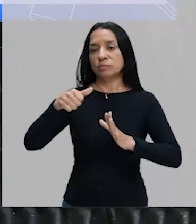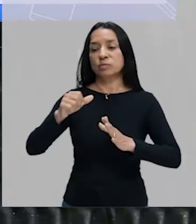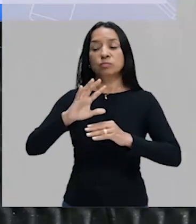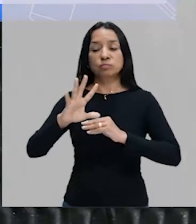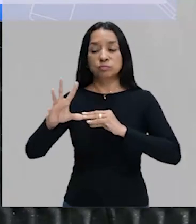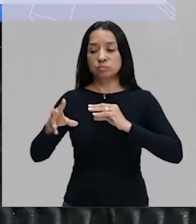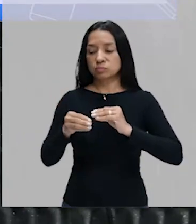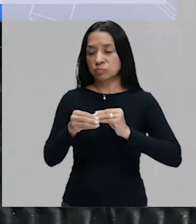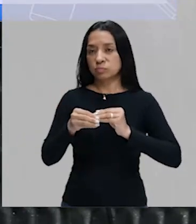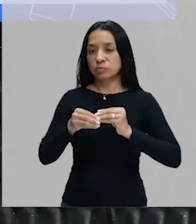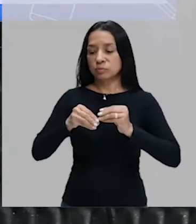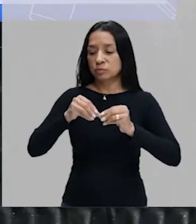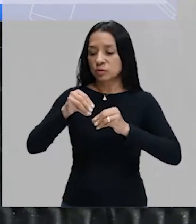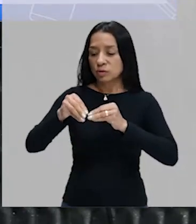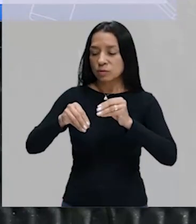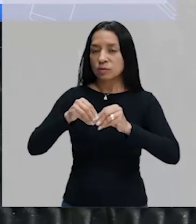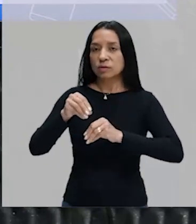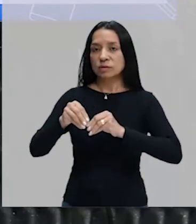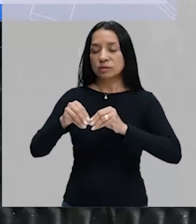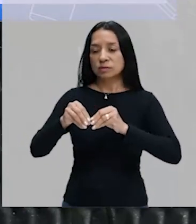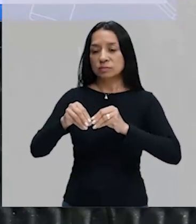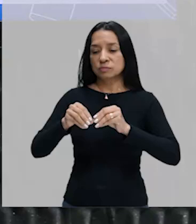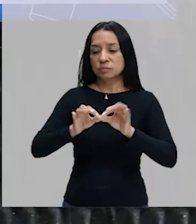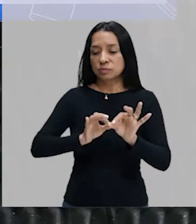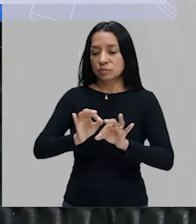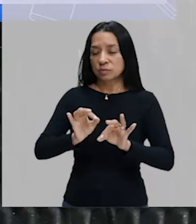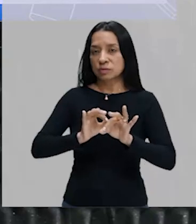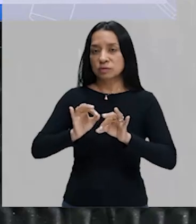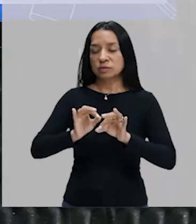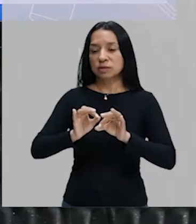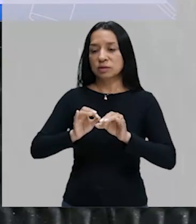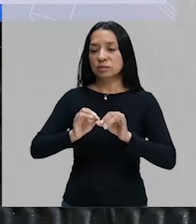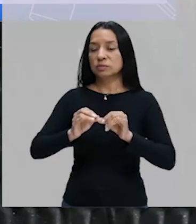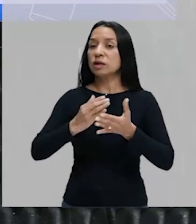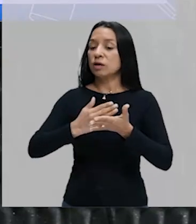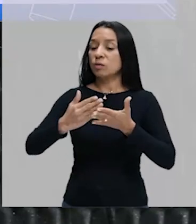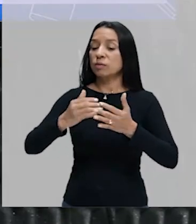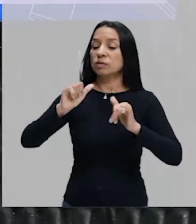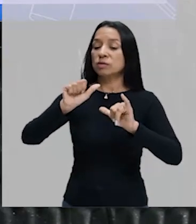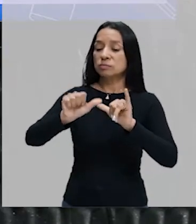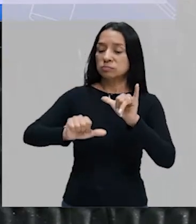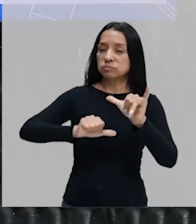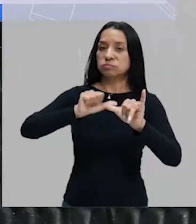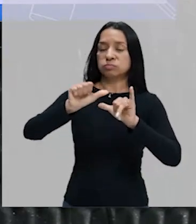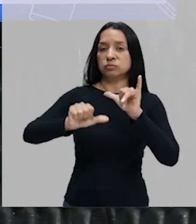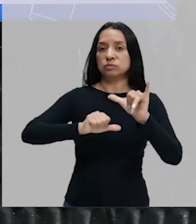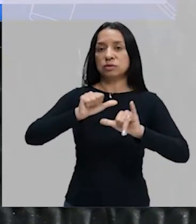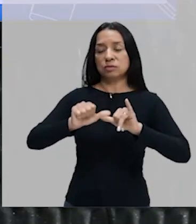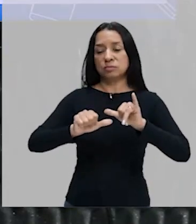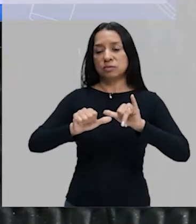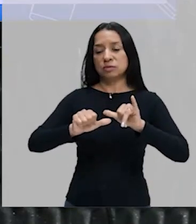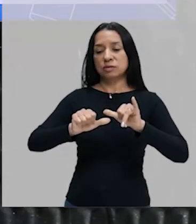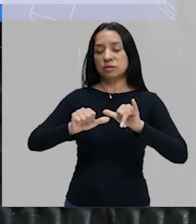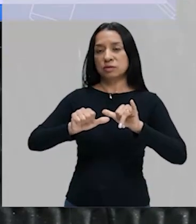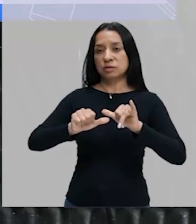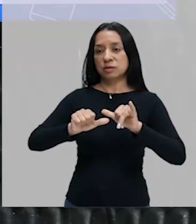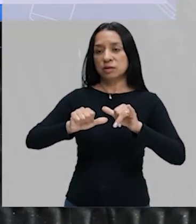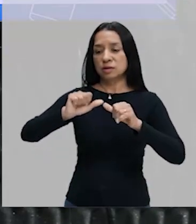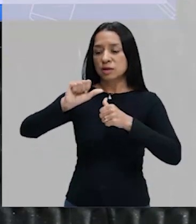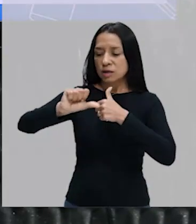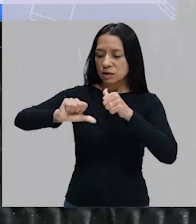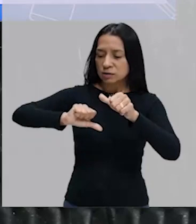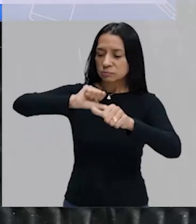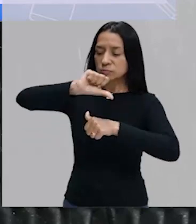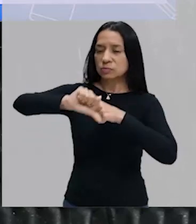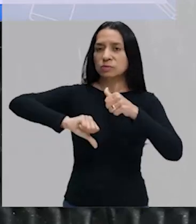compostos orgânicos que foram formados a partir dessas reações químicas. E aí virou uma verdadeira sopa nutritiva,